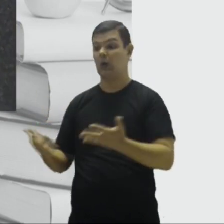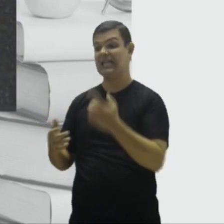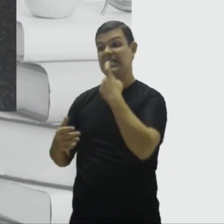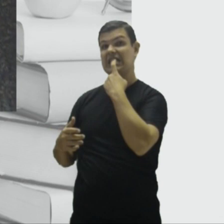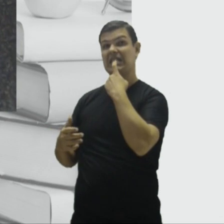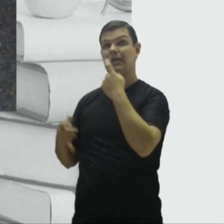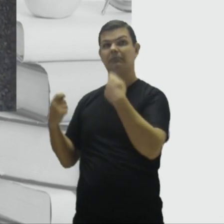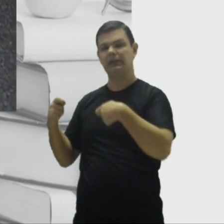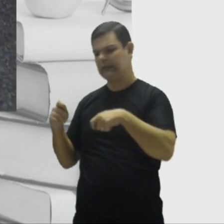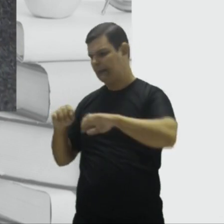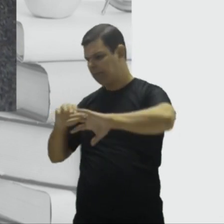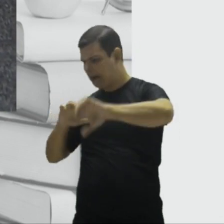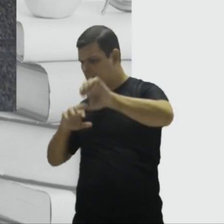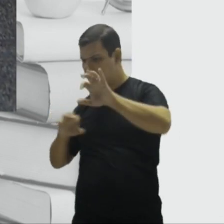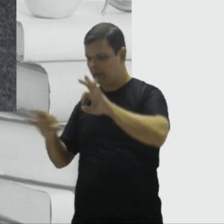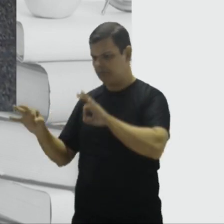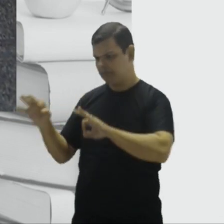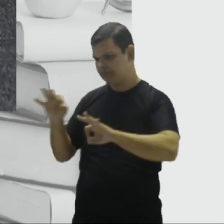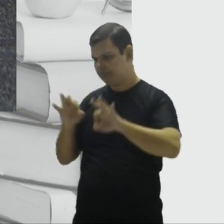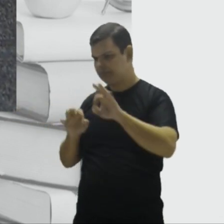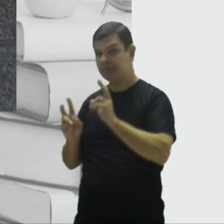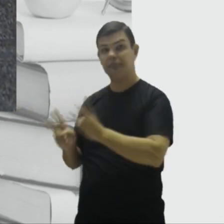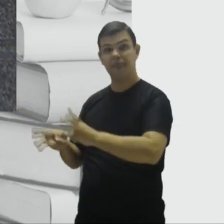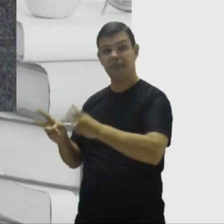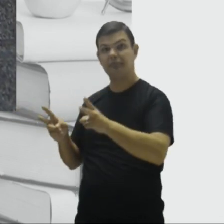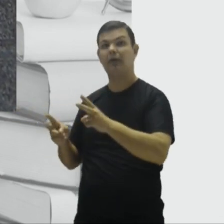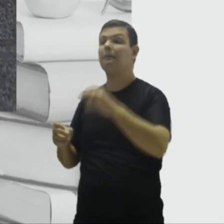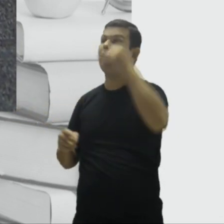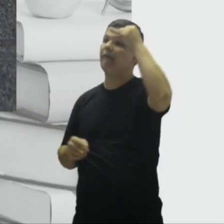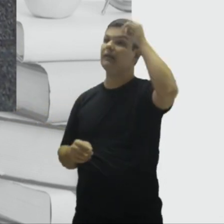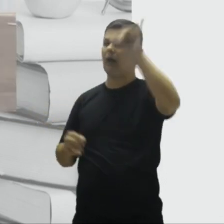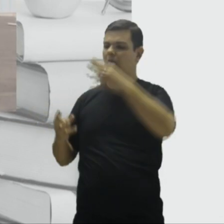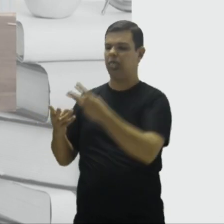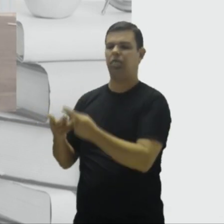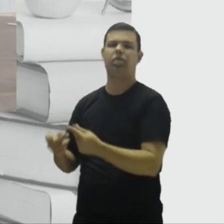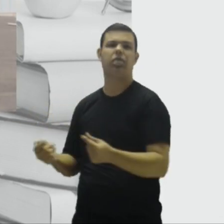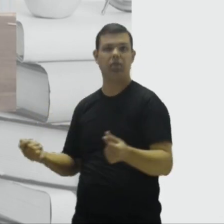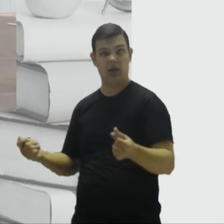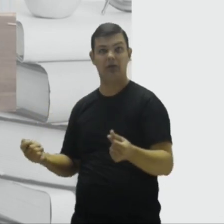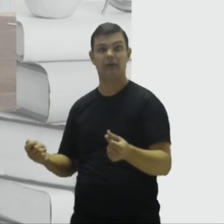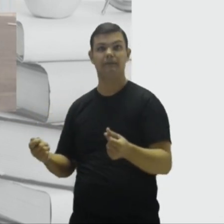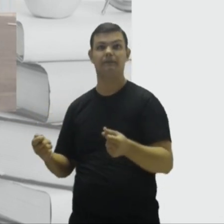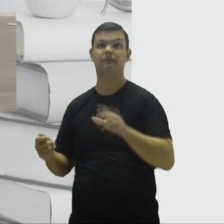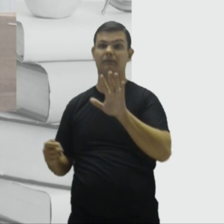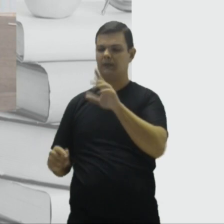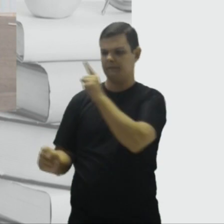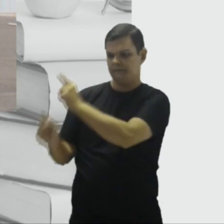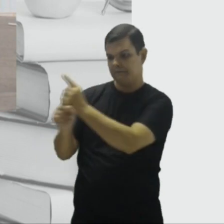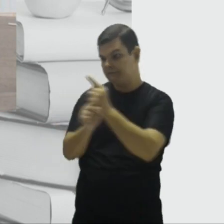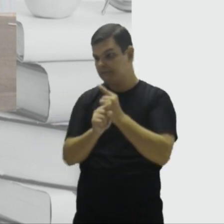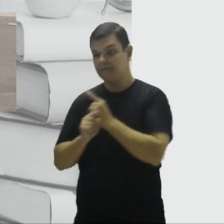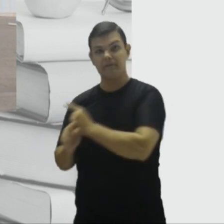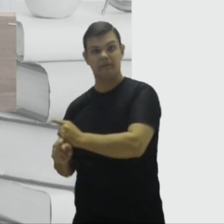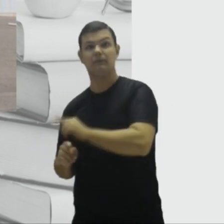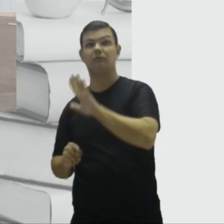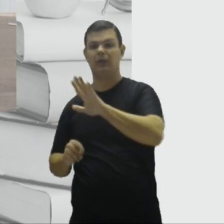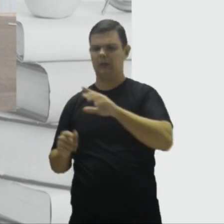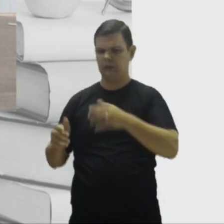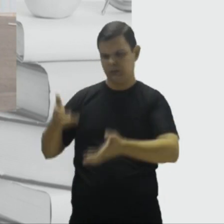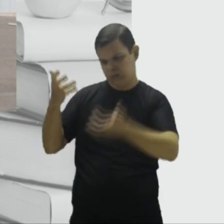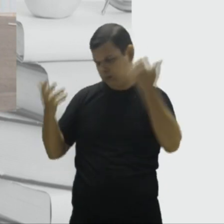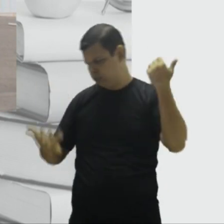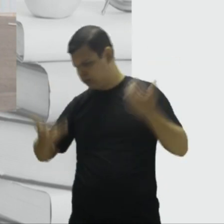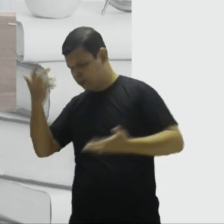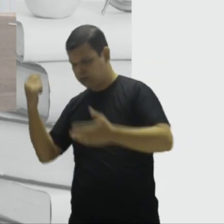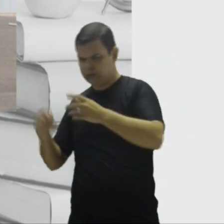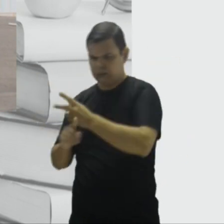precisam passar por um processo de estabilização para evitar que se decomponham. E apesar do achado, o trabalho de escavação para